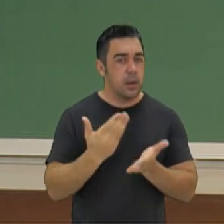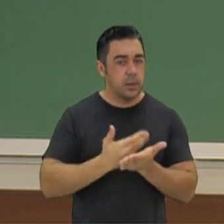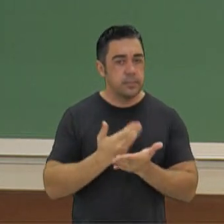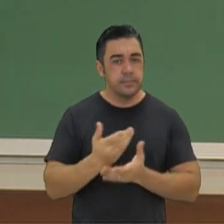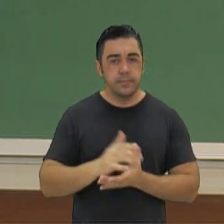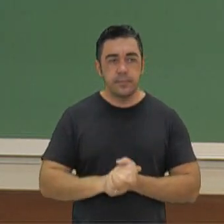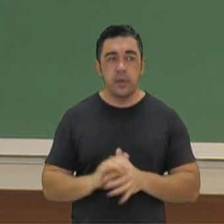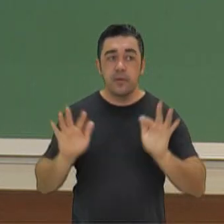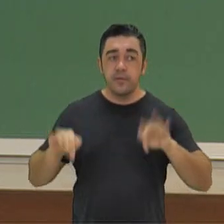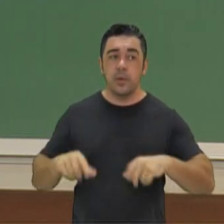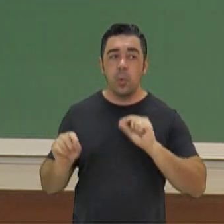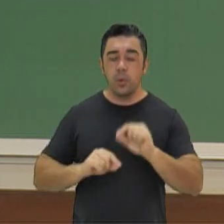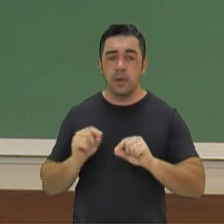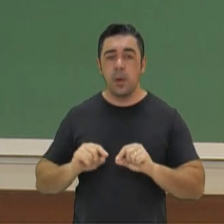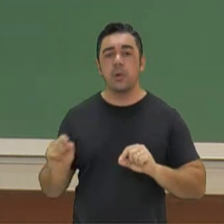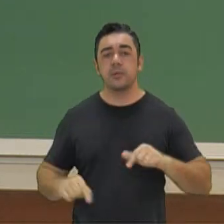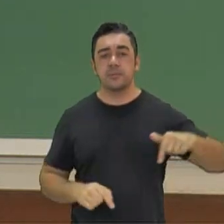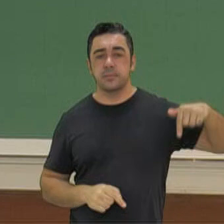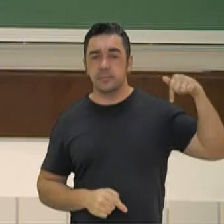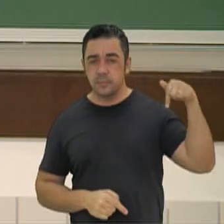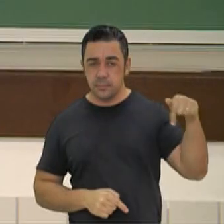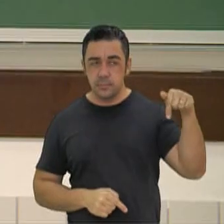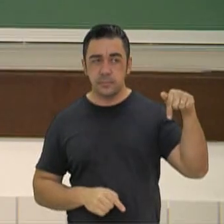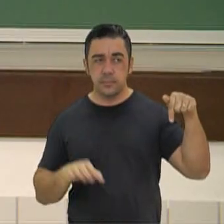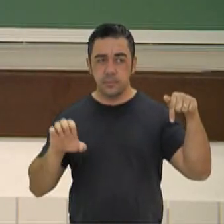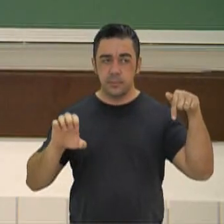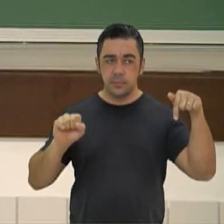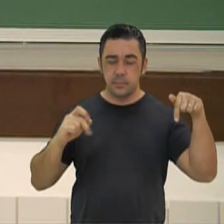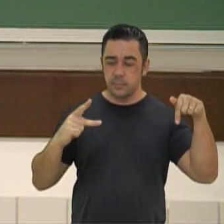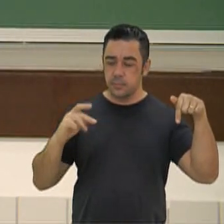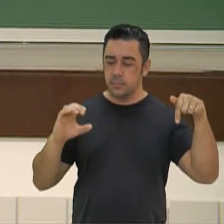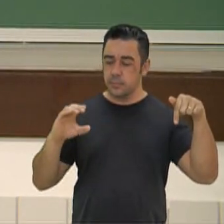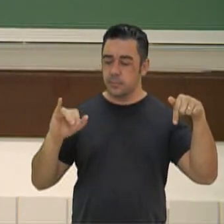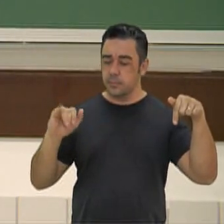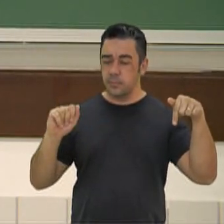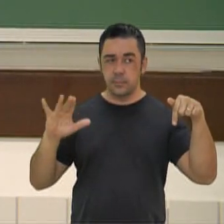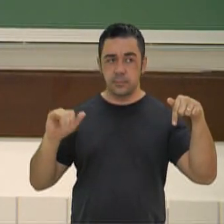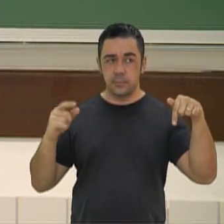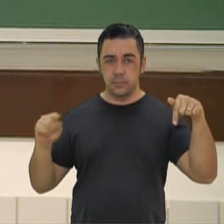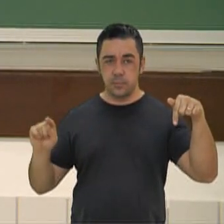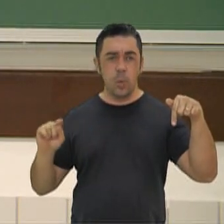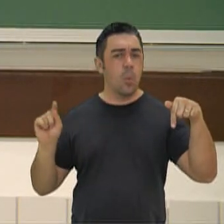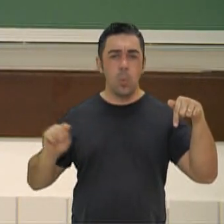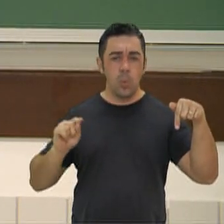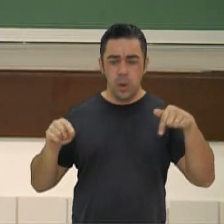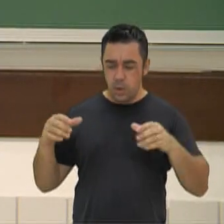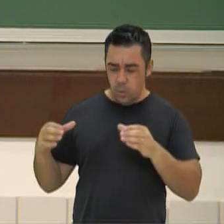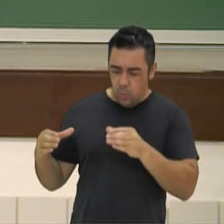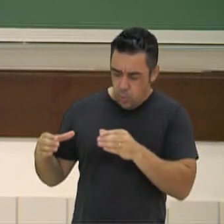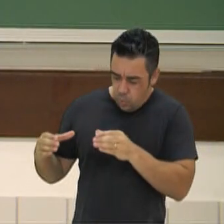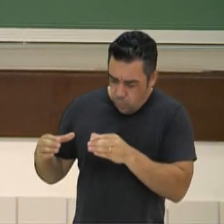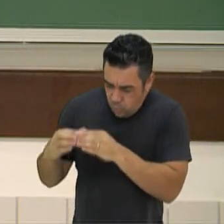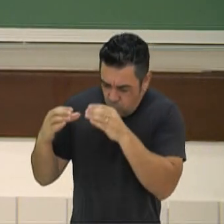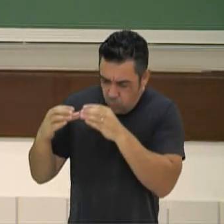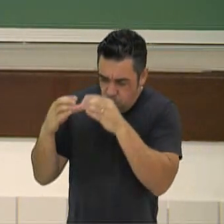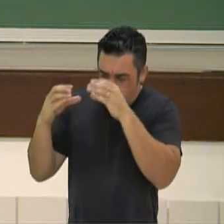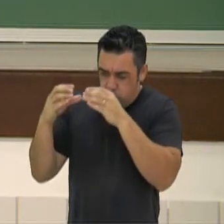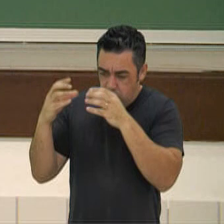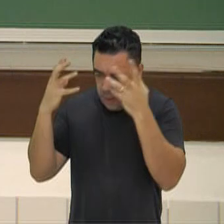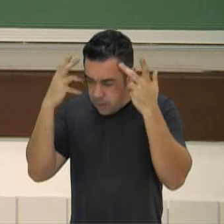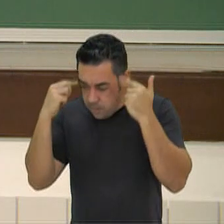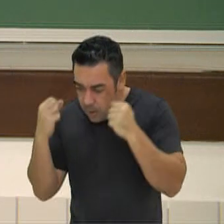vamos finalizar com especiação. Pessoal, quando nós falamos sobre geração de novas espécies, surgimento de novas